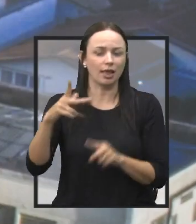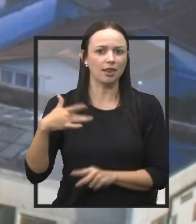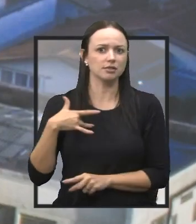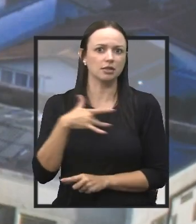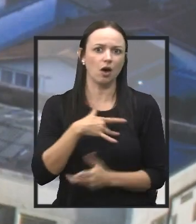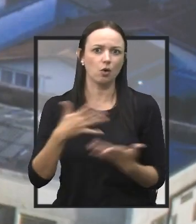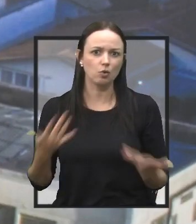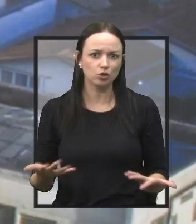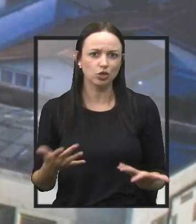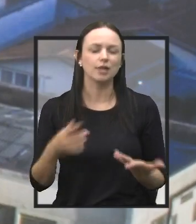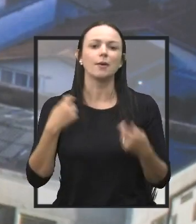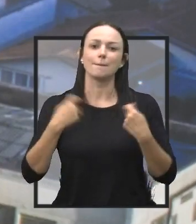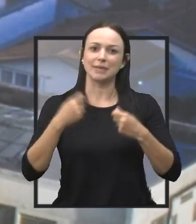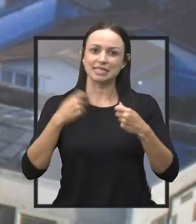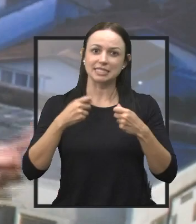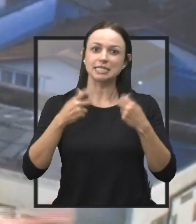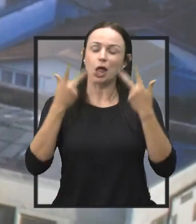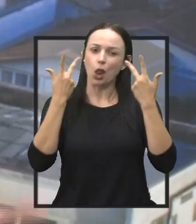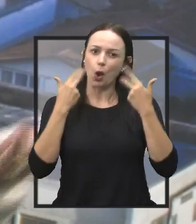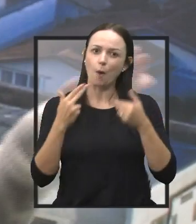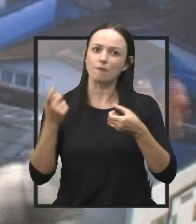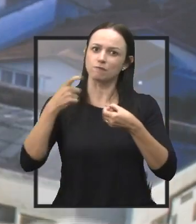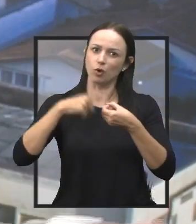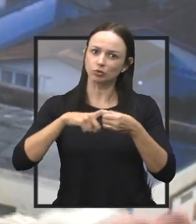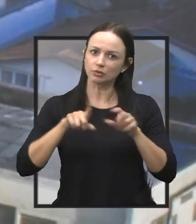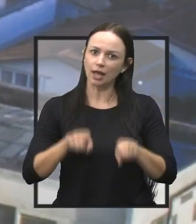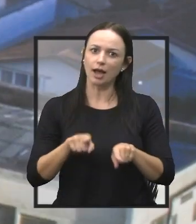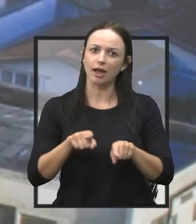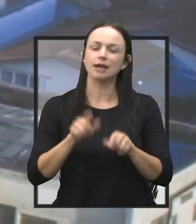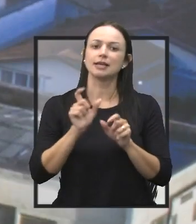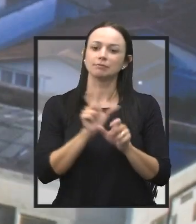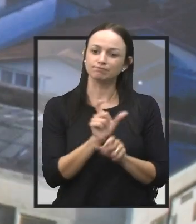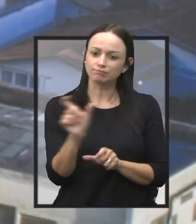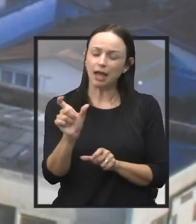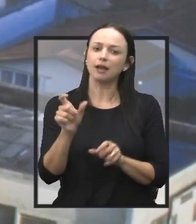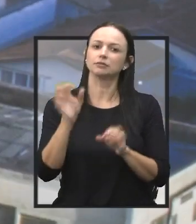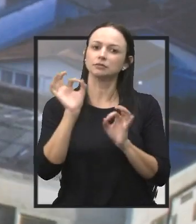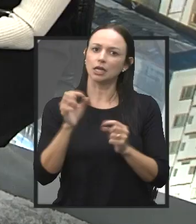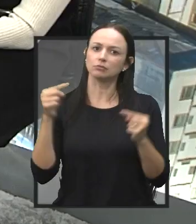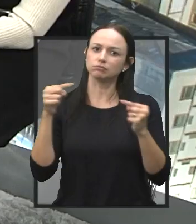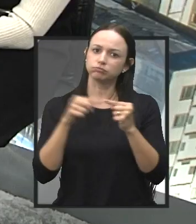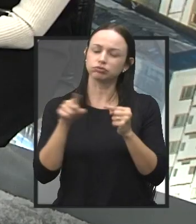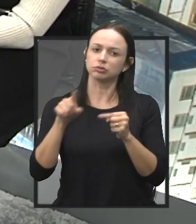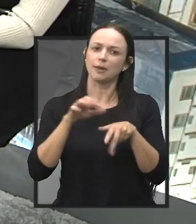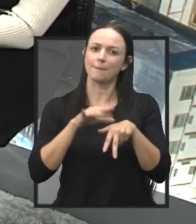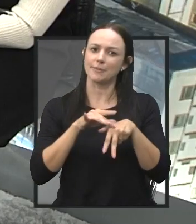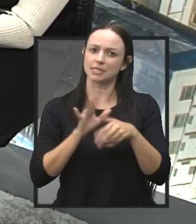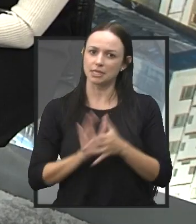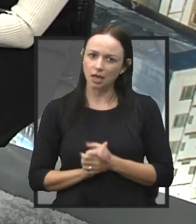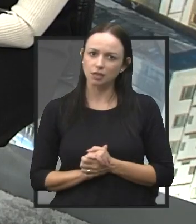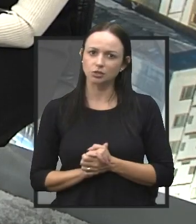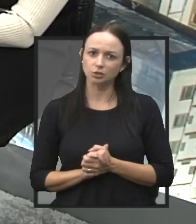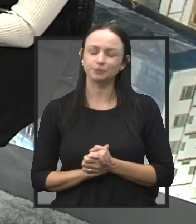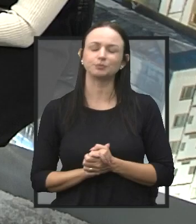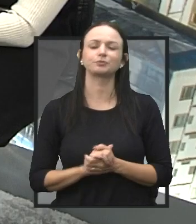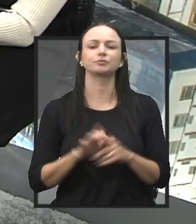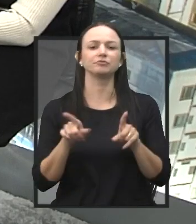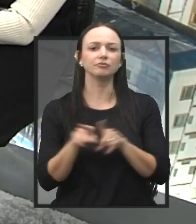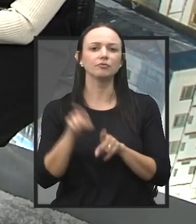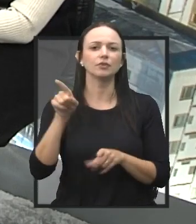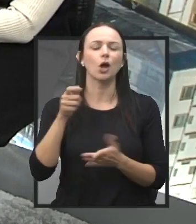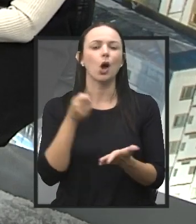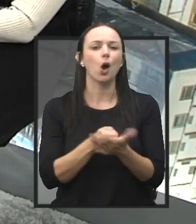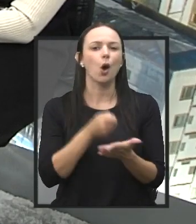Então precisa normalizar agora a distribuição correta dessas fitinhas para os pacientes. Bom, a senhora tem cobrado também informações